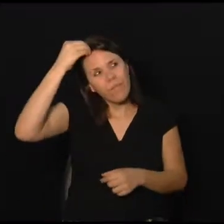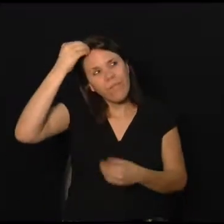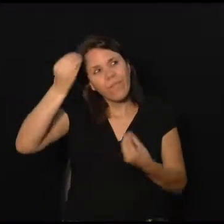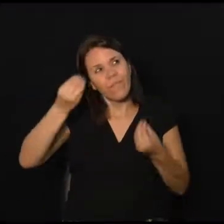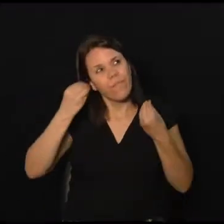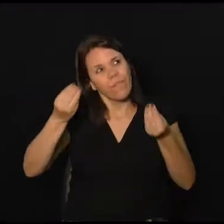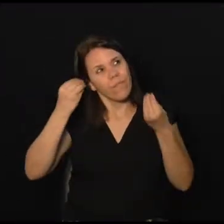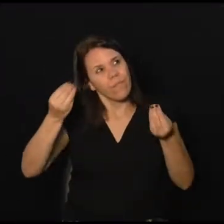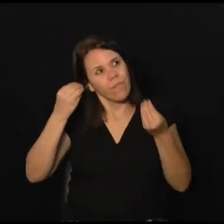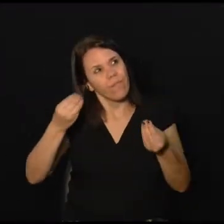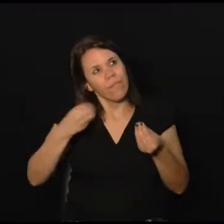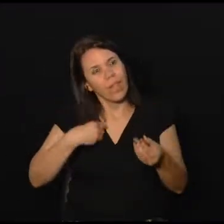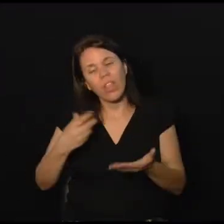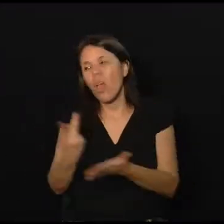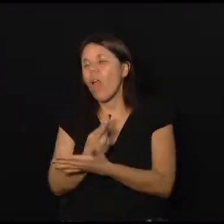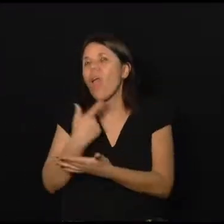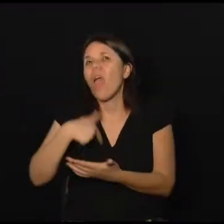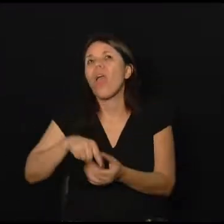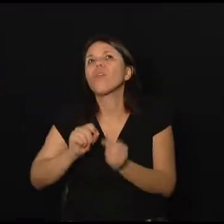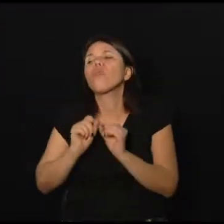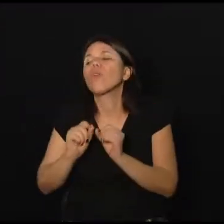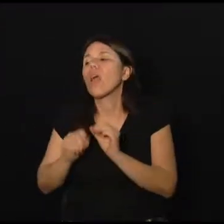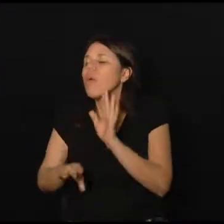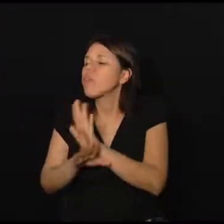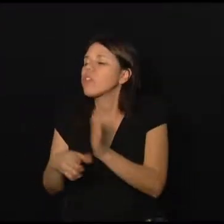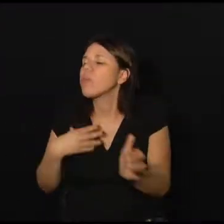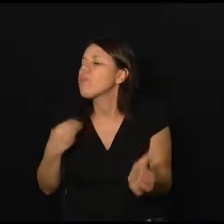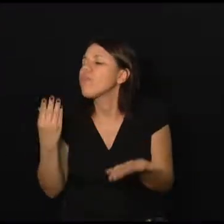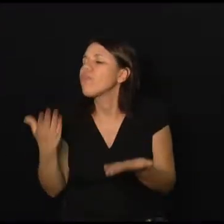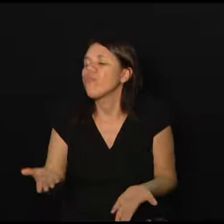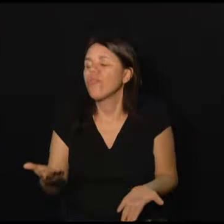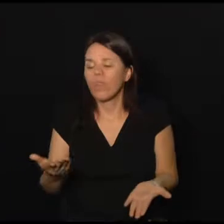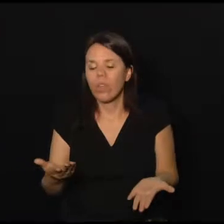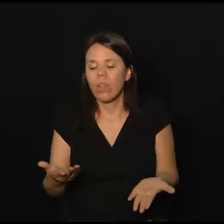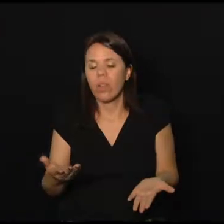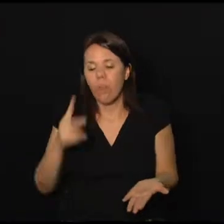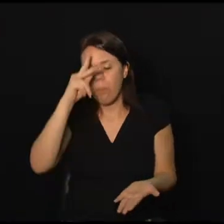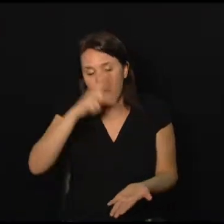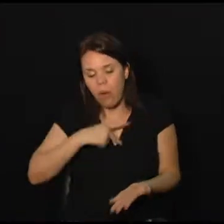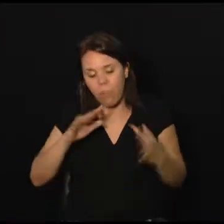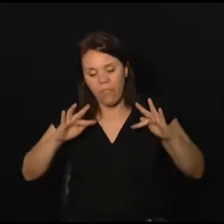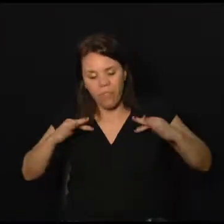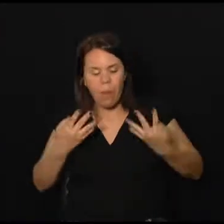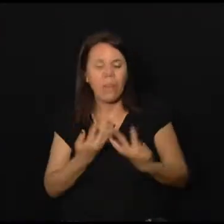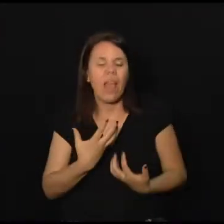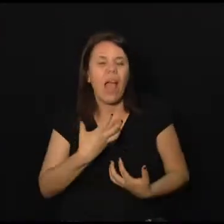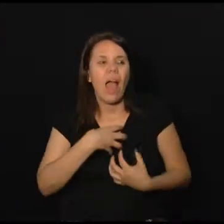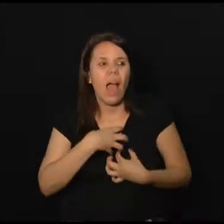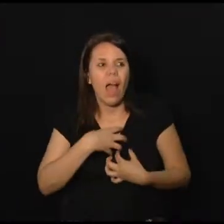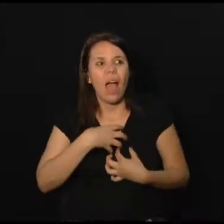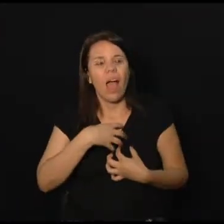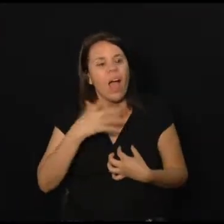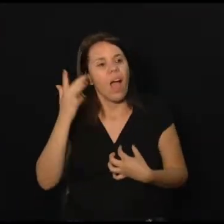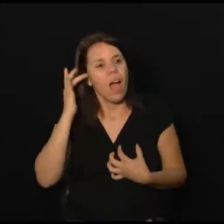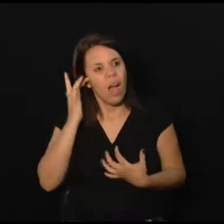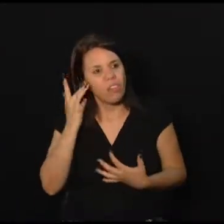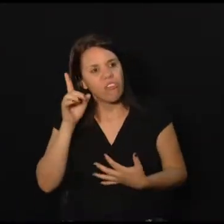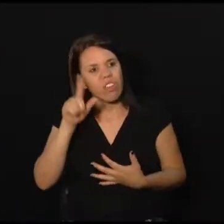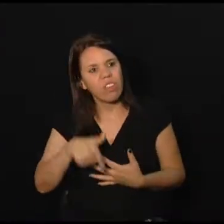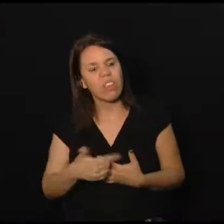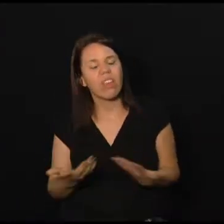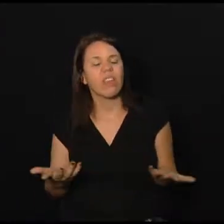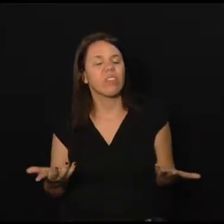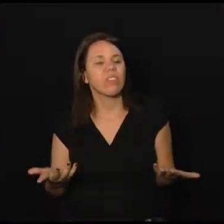Então, automaticamente, a família já recebe, já se culpa por toda a situação. Né? Então, essa culpa,